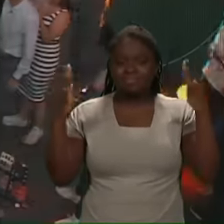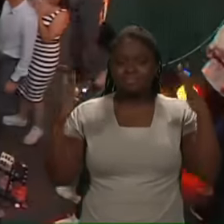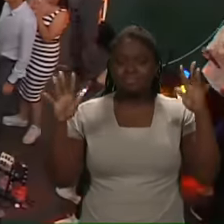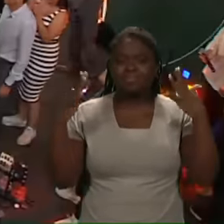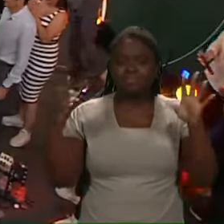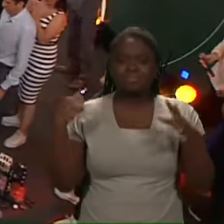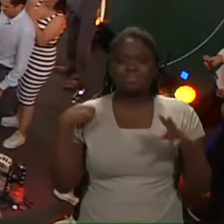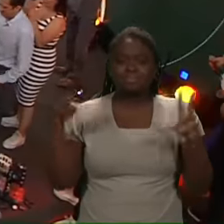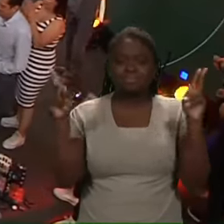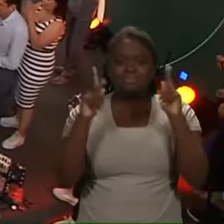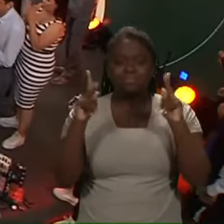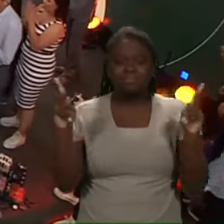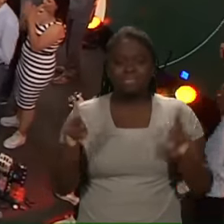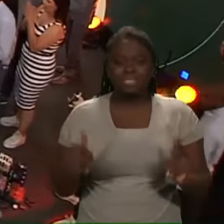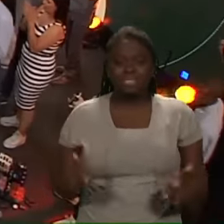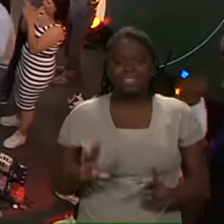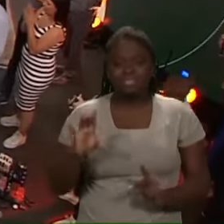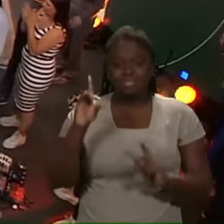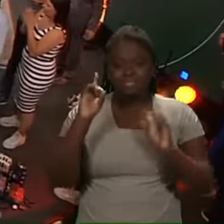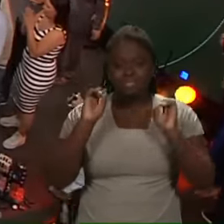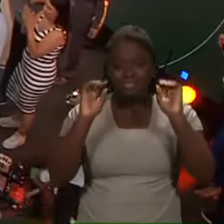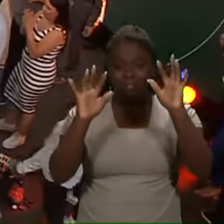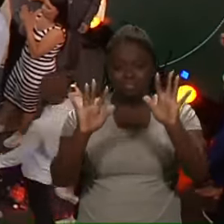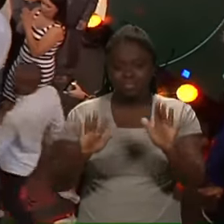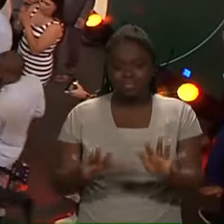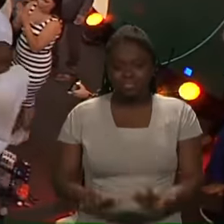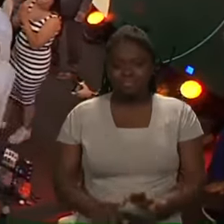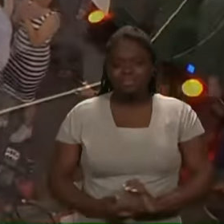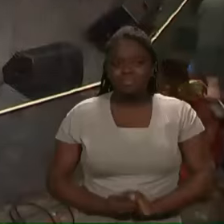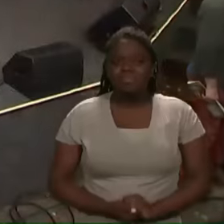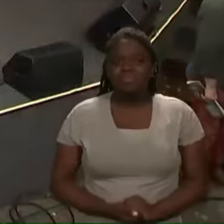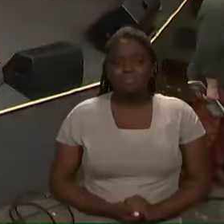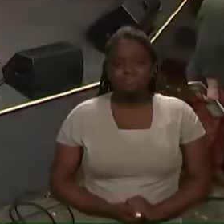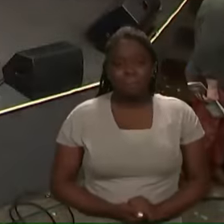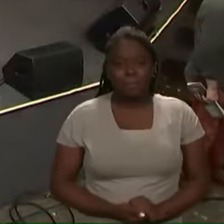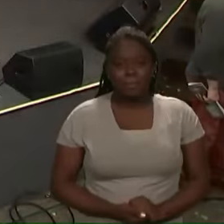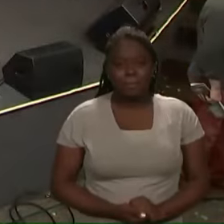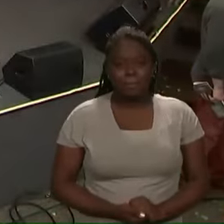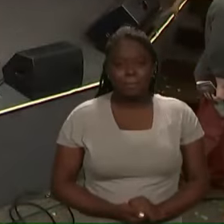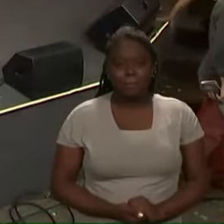Vai na paz. E que Deus te abençoe.